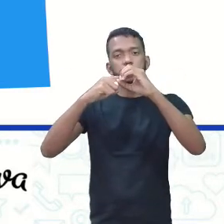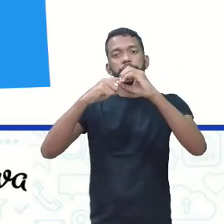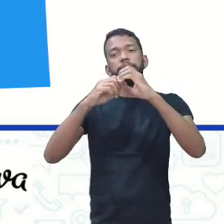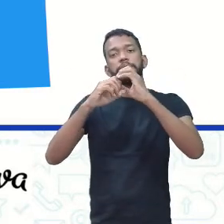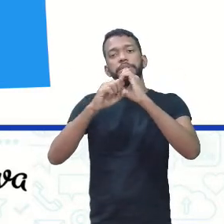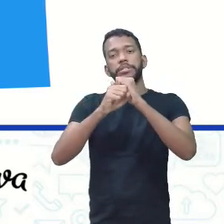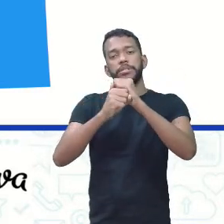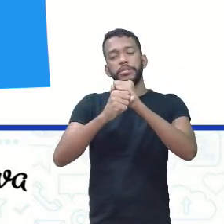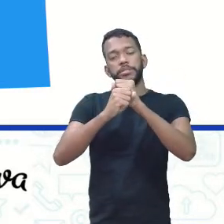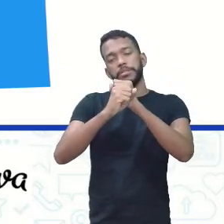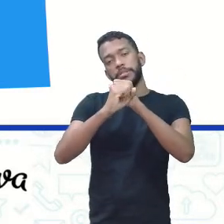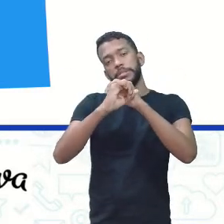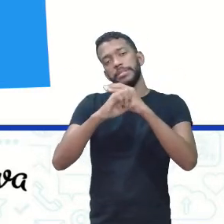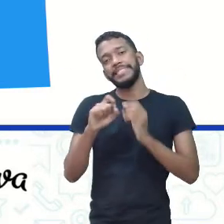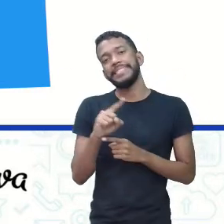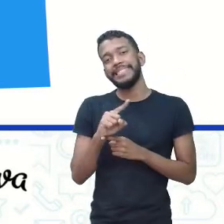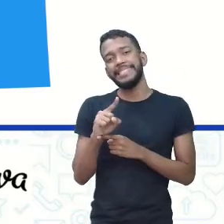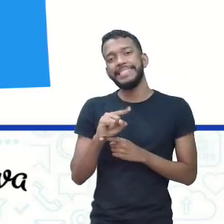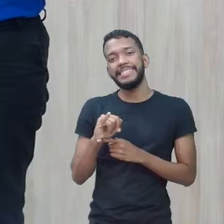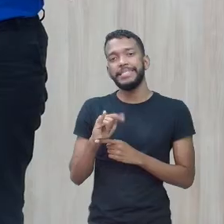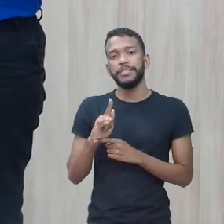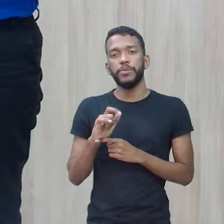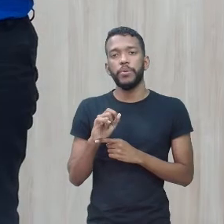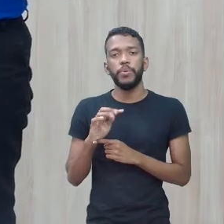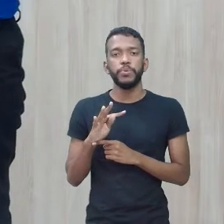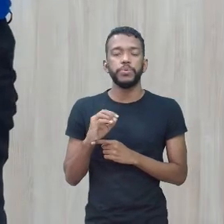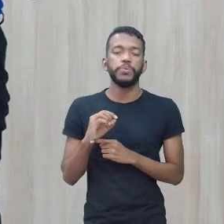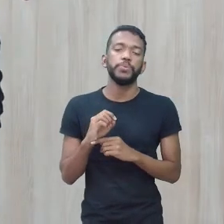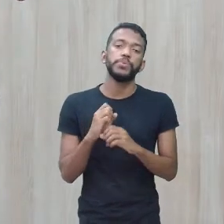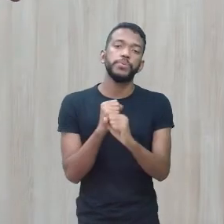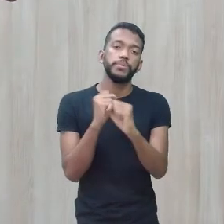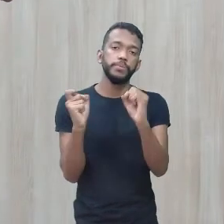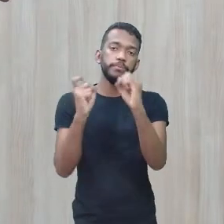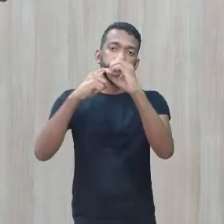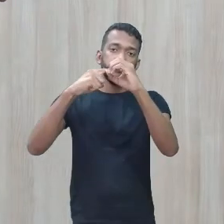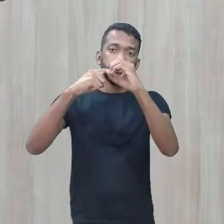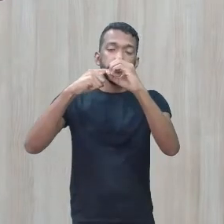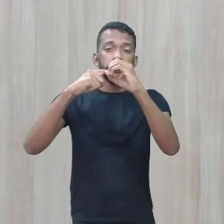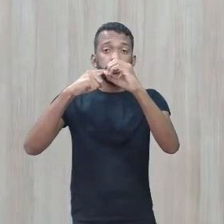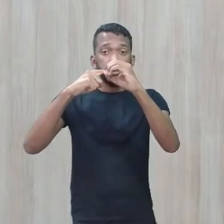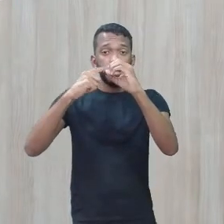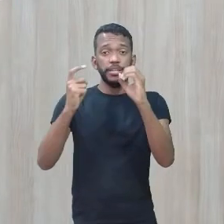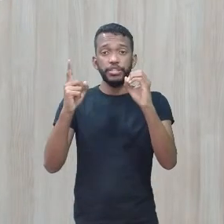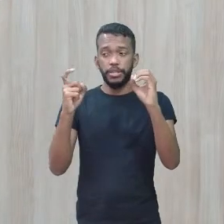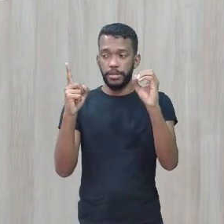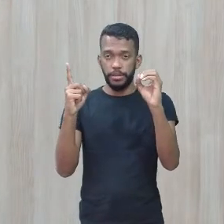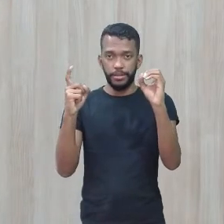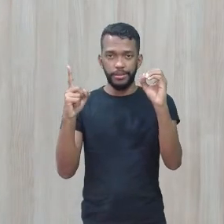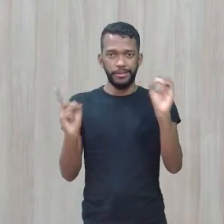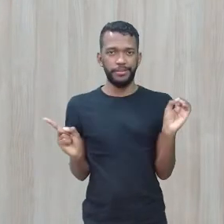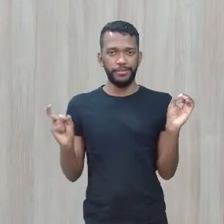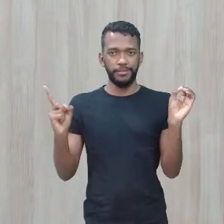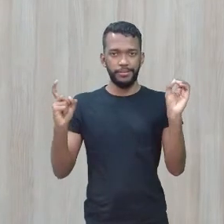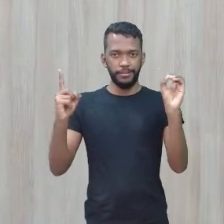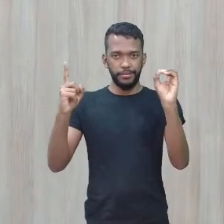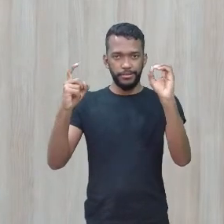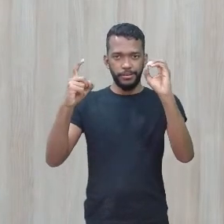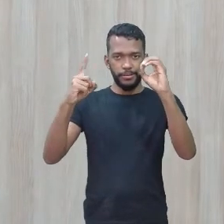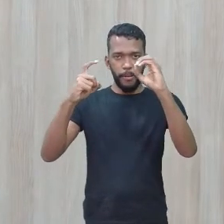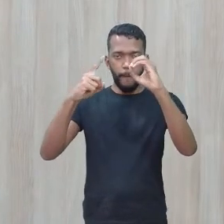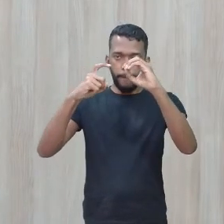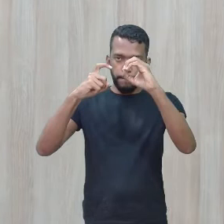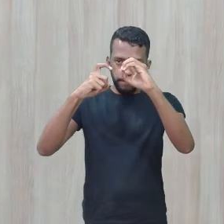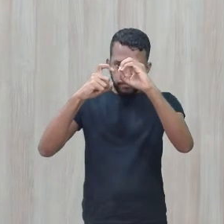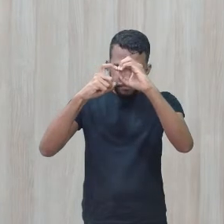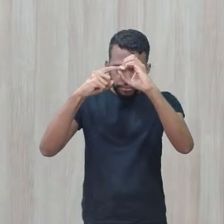é quando ocorre o primeiro encontro do espermatozoide com o óvulo. Aí forma o